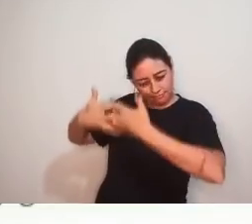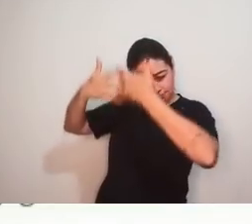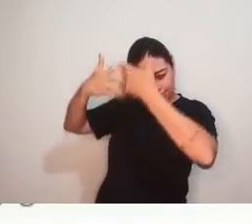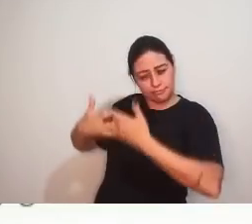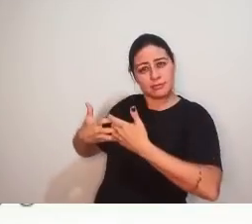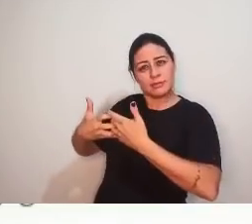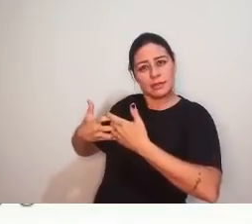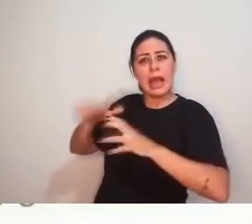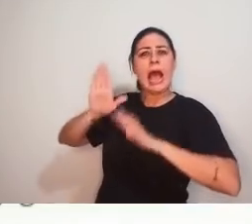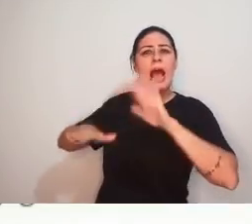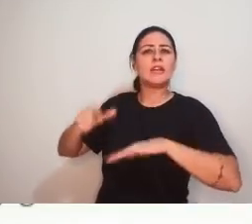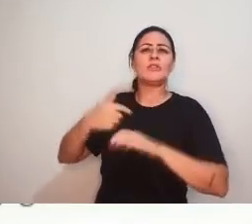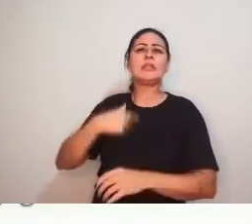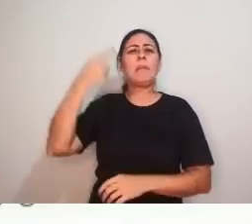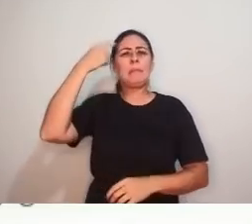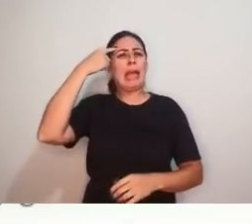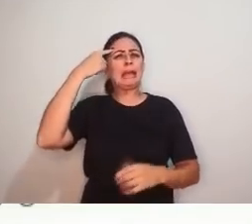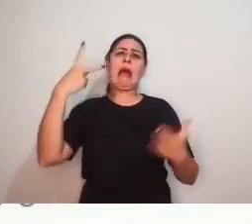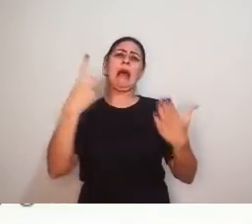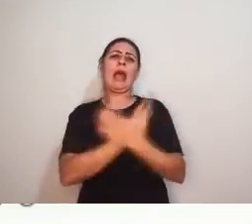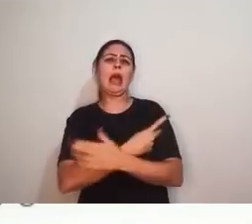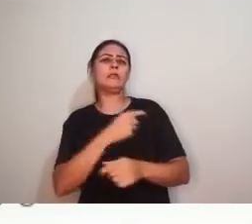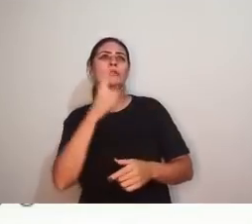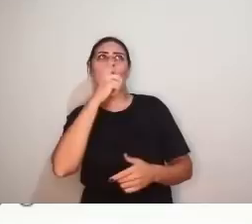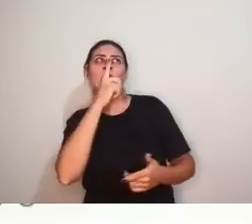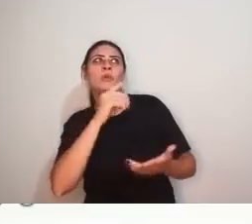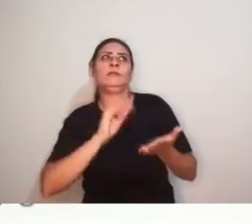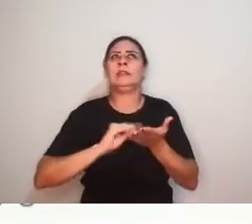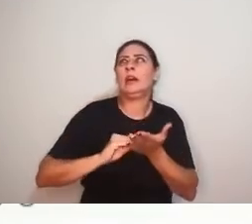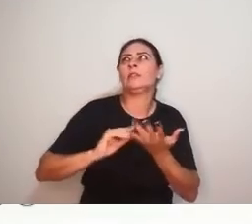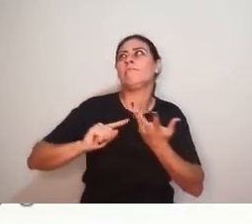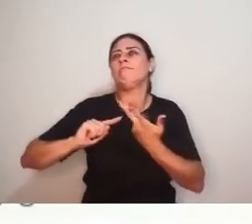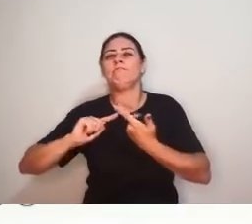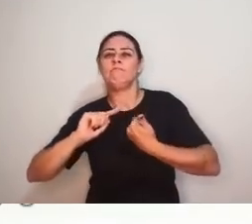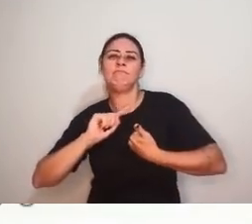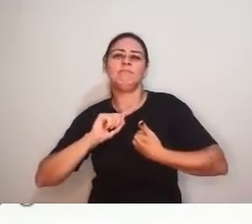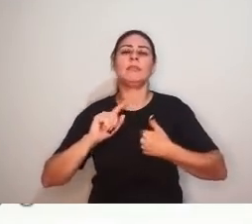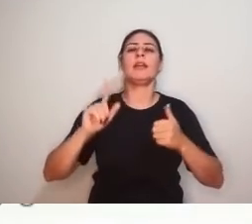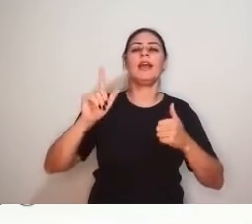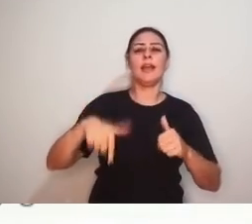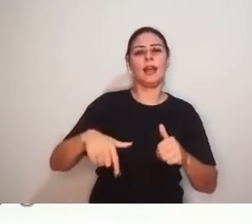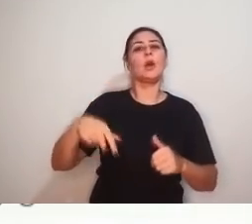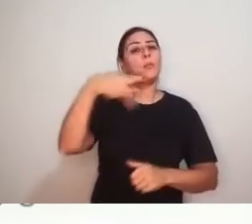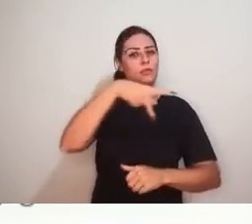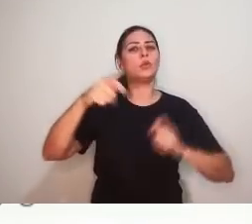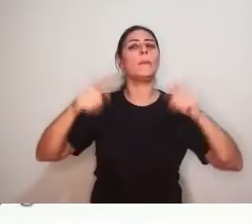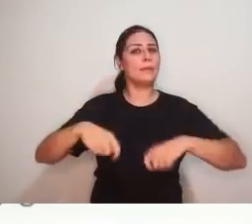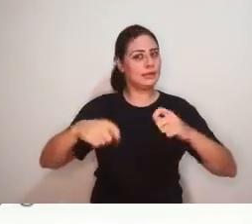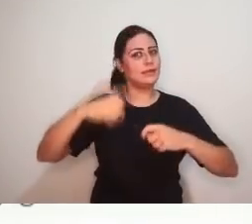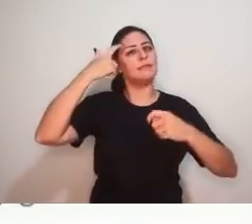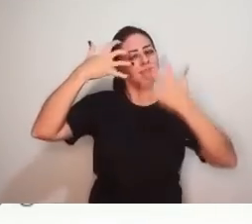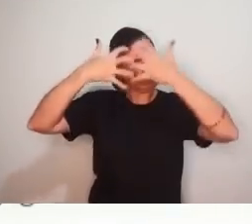penso. Porque às vezes as coisas que eu penso, eu não penso direito, então eu tenho que repensar sobre o meu próprio pensamento. Isso chama-se